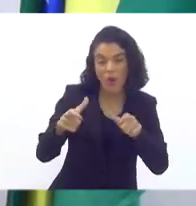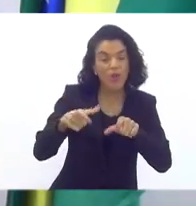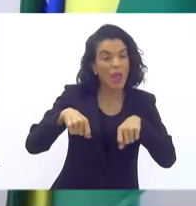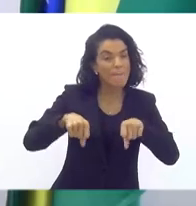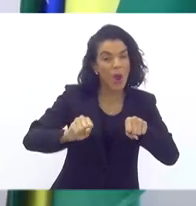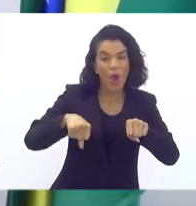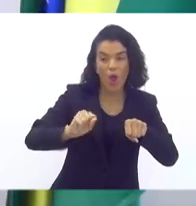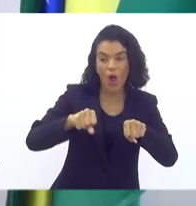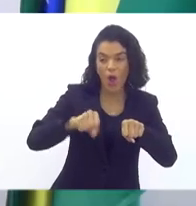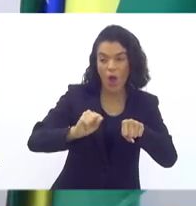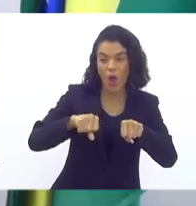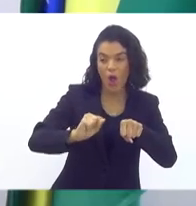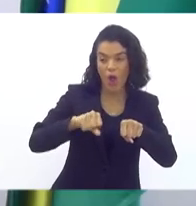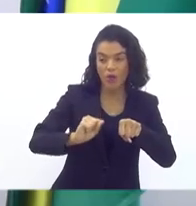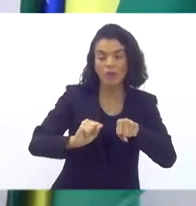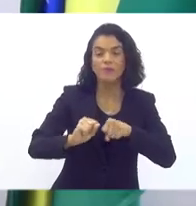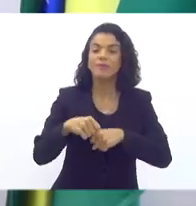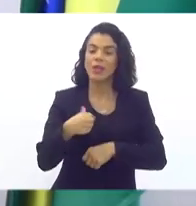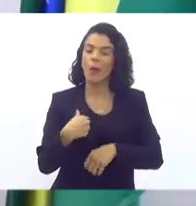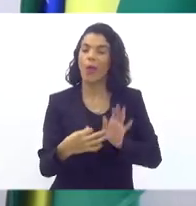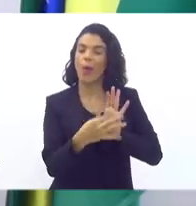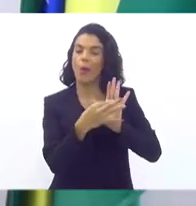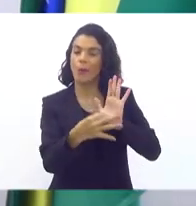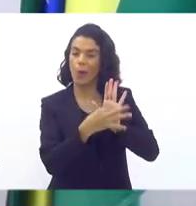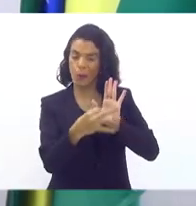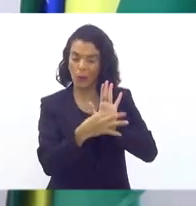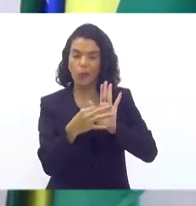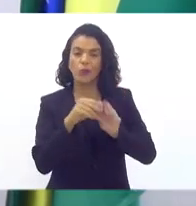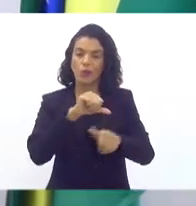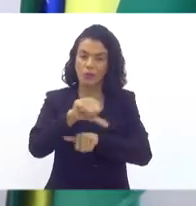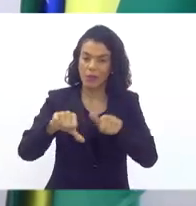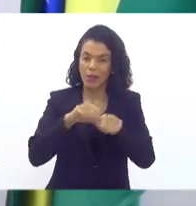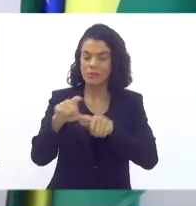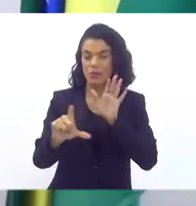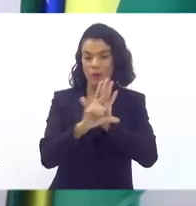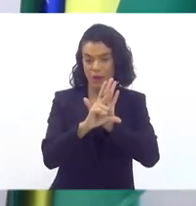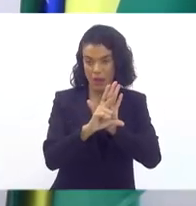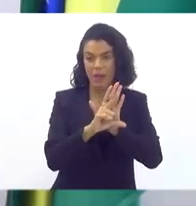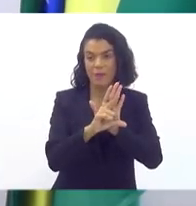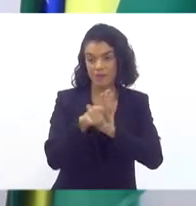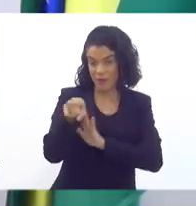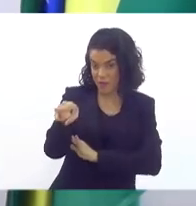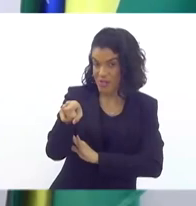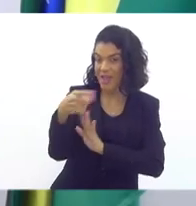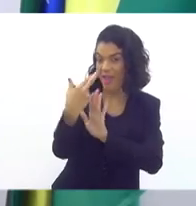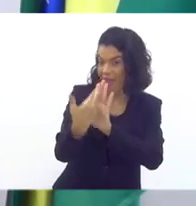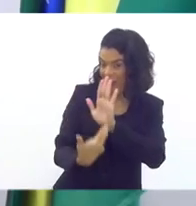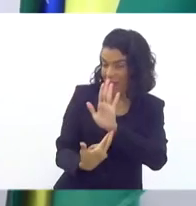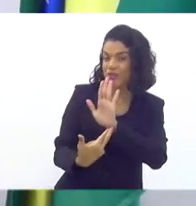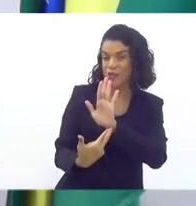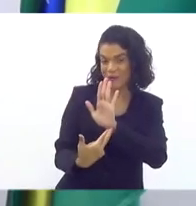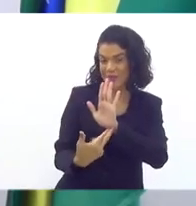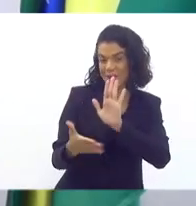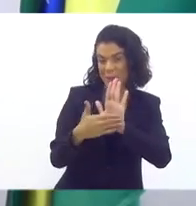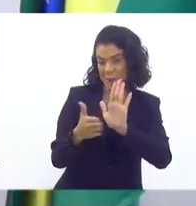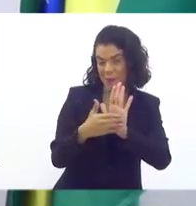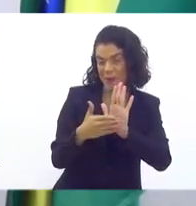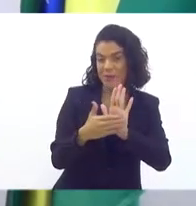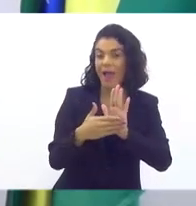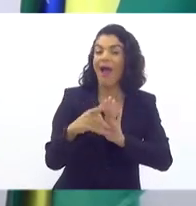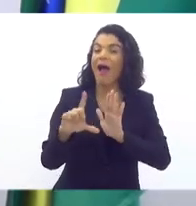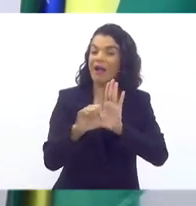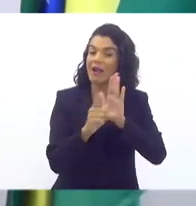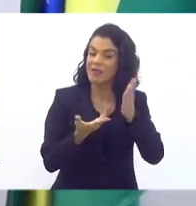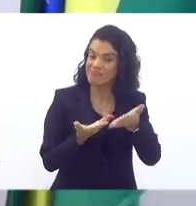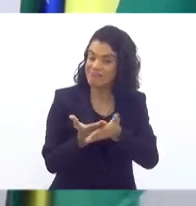então eu propus uma alteração nessa lei Deputado Dionísio Lins o excelência foi relator dessa minha proposta A lei foi